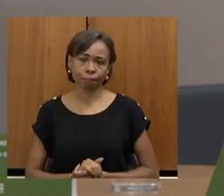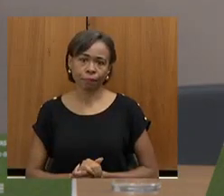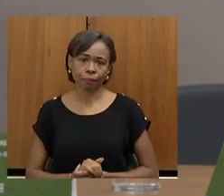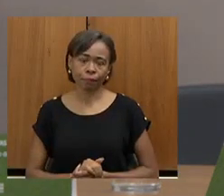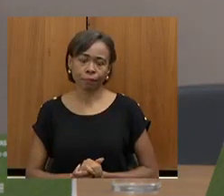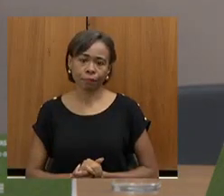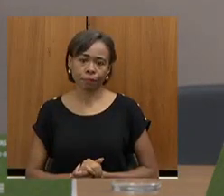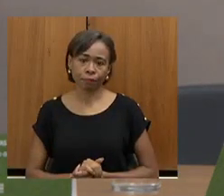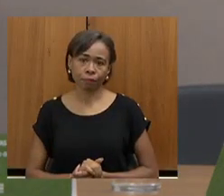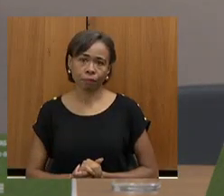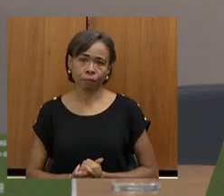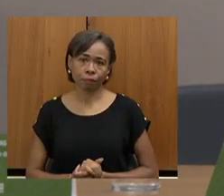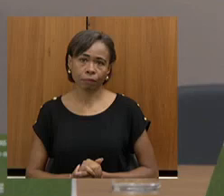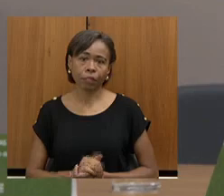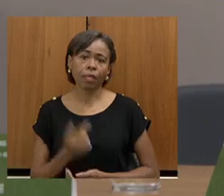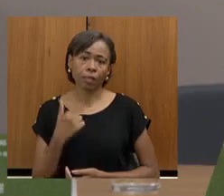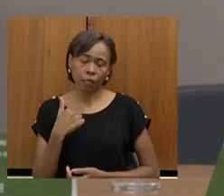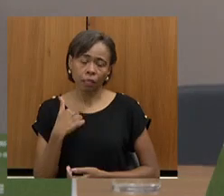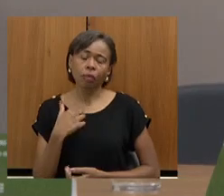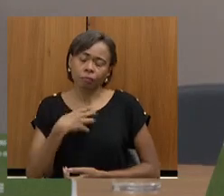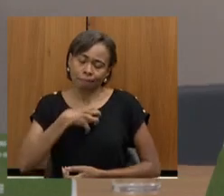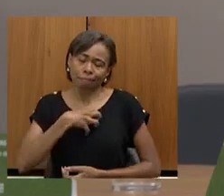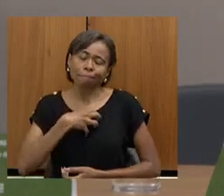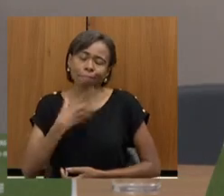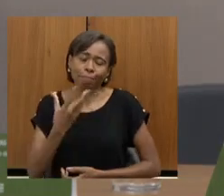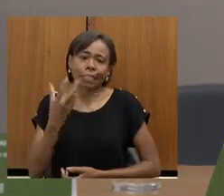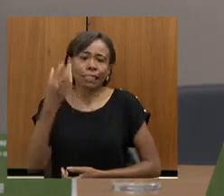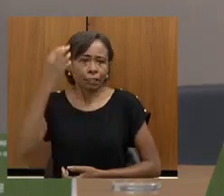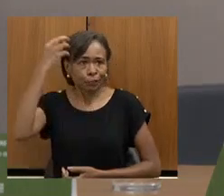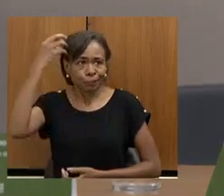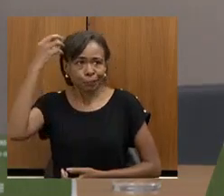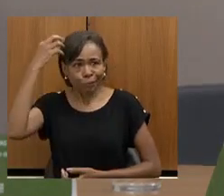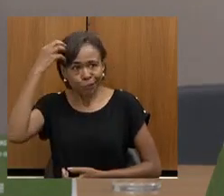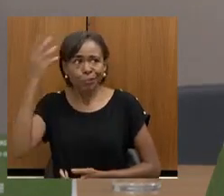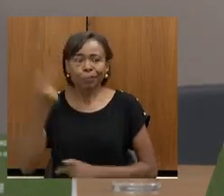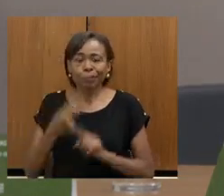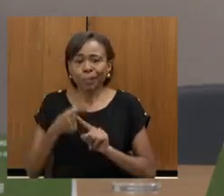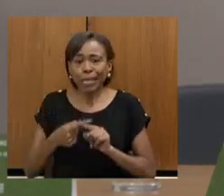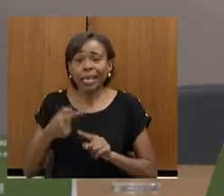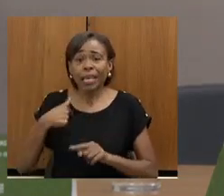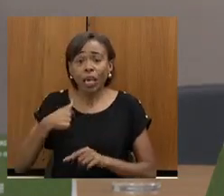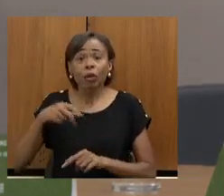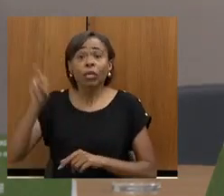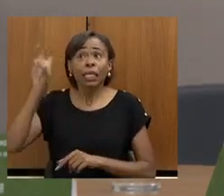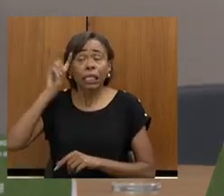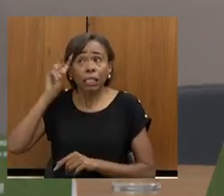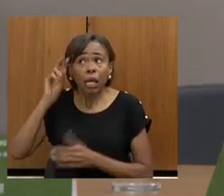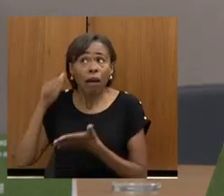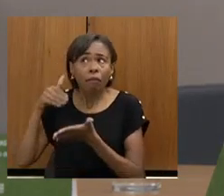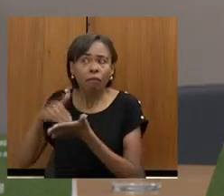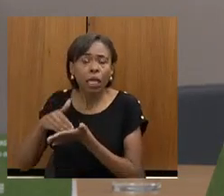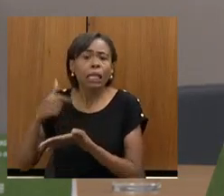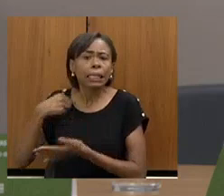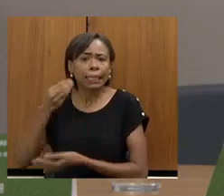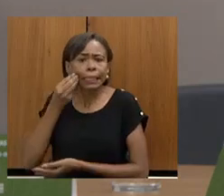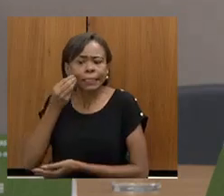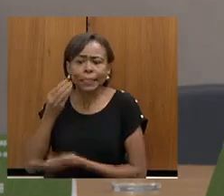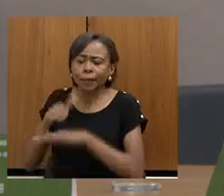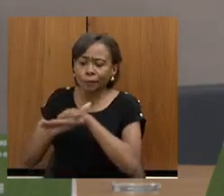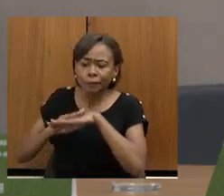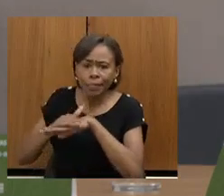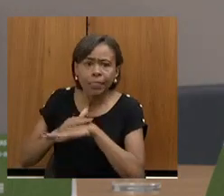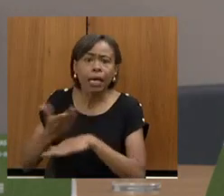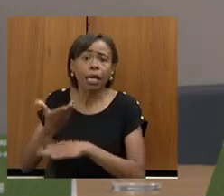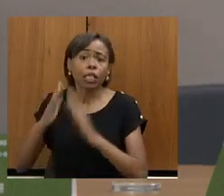Então, me culpo por ter tentado resolver amigavelmente até quinta-noite, por ter acreditado que a escola poderia conduzir o